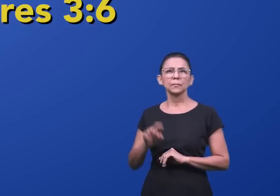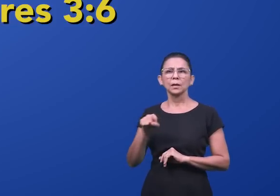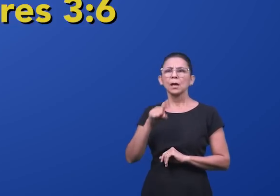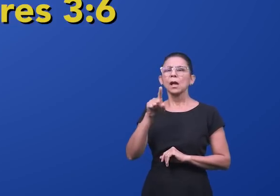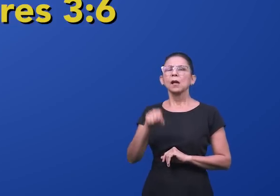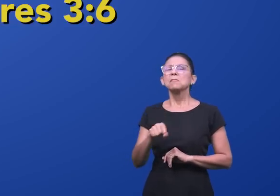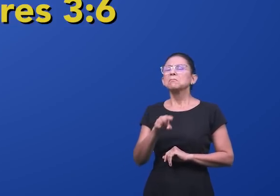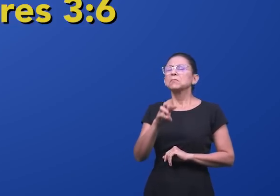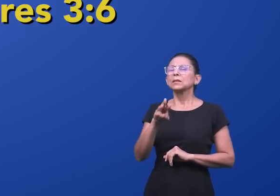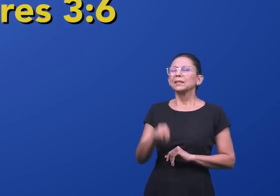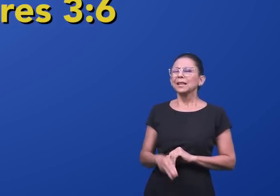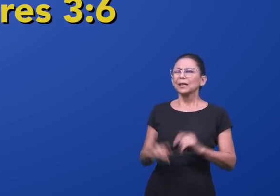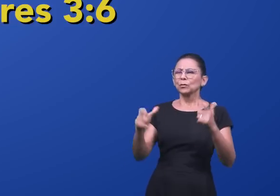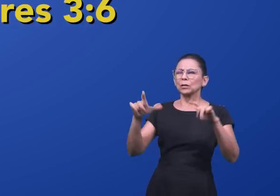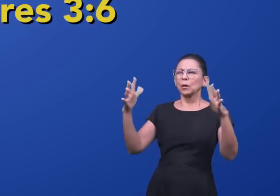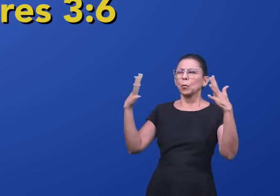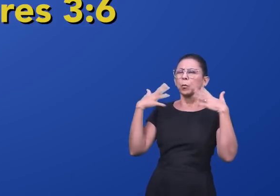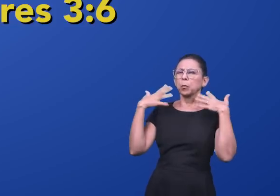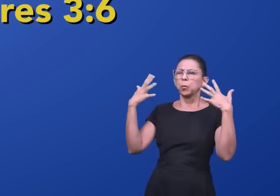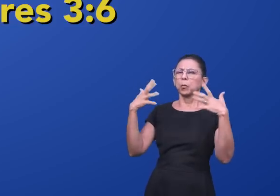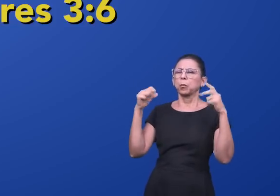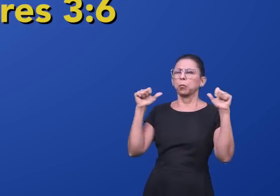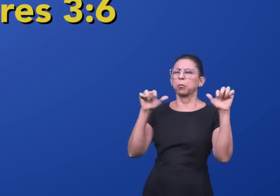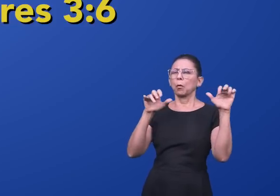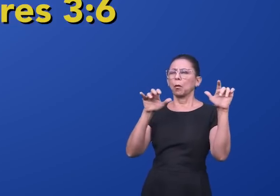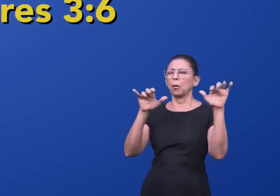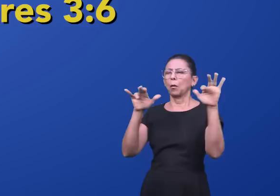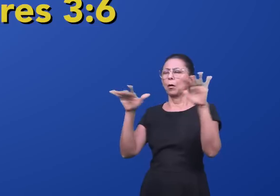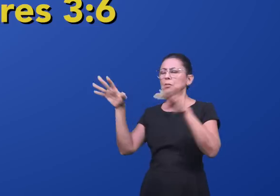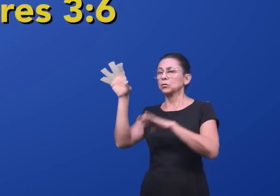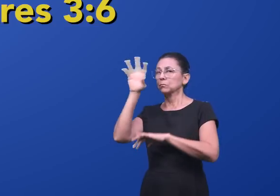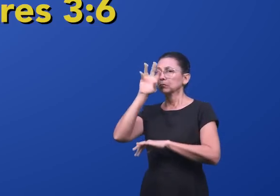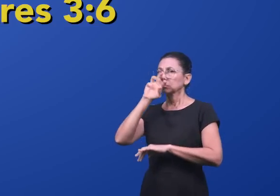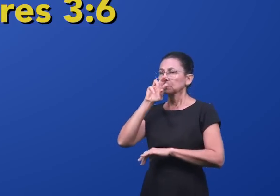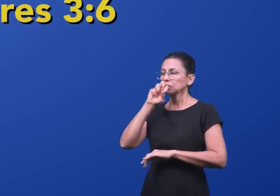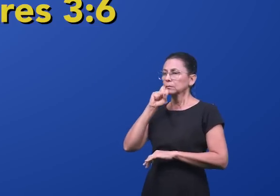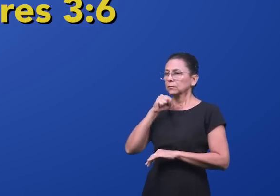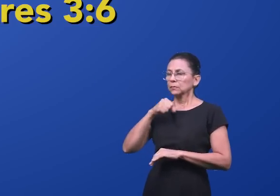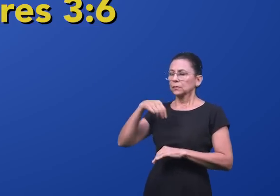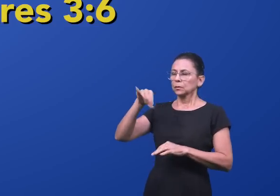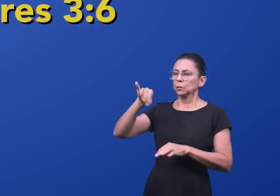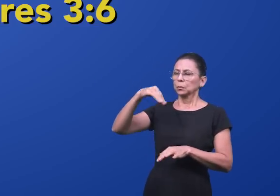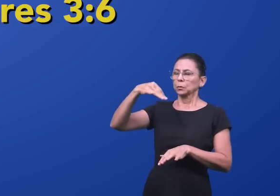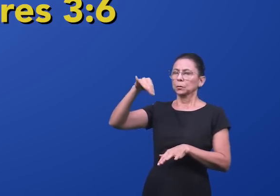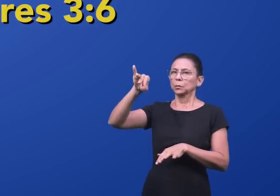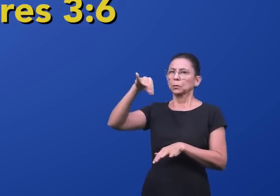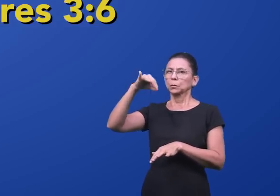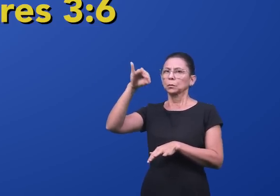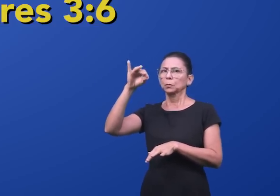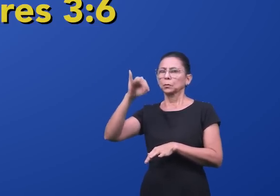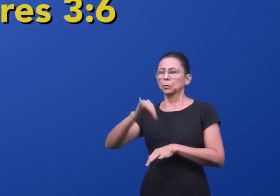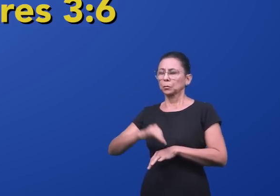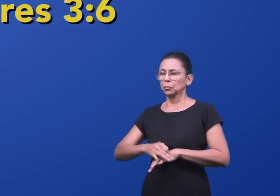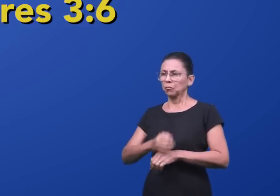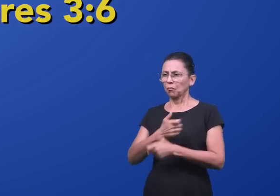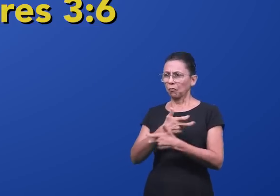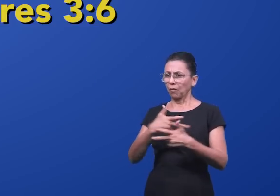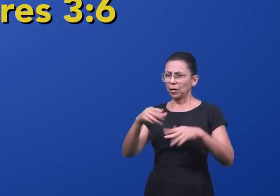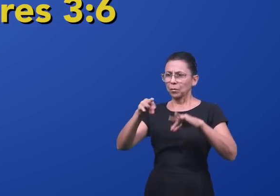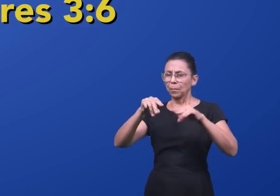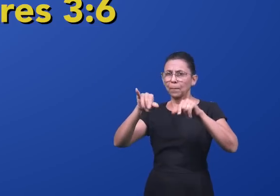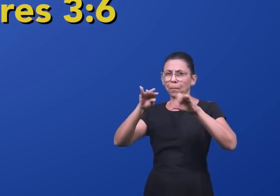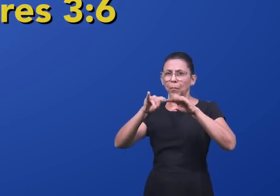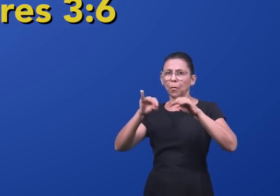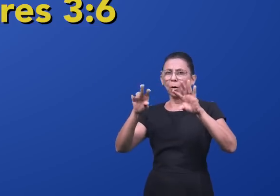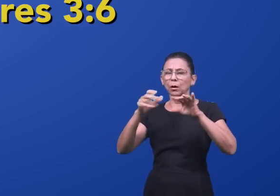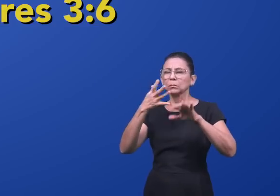nos diz: quem é esta que sobe do deserto como coluna de fumo, perfumada de mirra, de incenso e de toda a